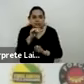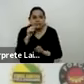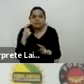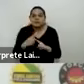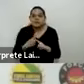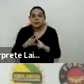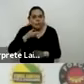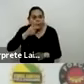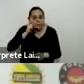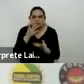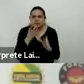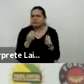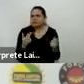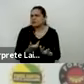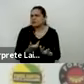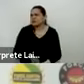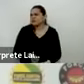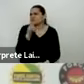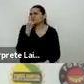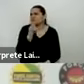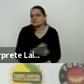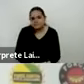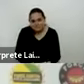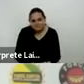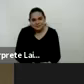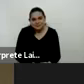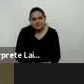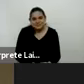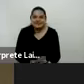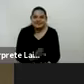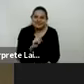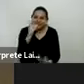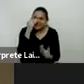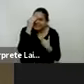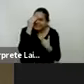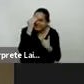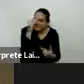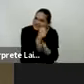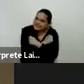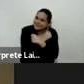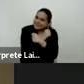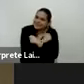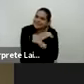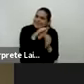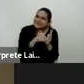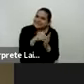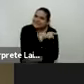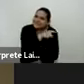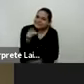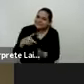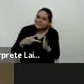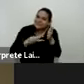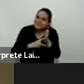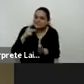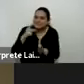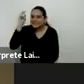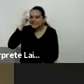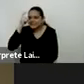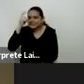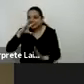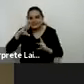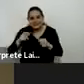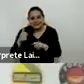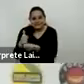demais, demais. Obrigada. Okay, Gil, muito eu que obrigada. agradeço. Um abraço a todos vocês, ao sindicato, ao BUT, a toda a diretoria do sindicato. Até